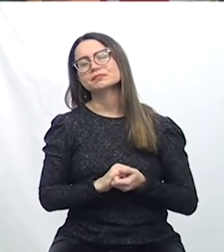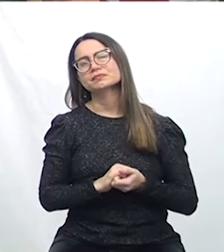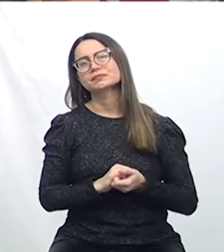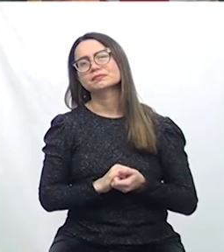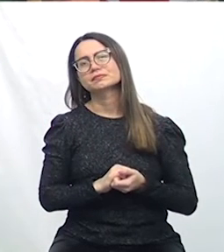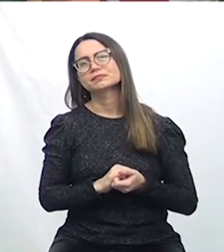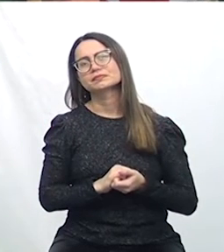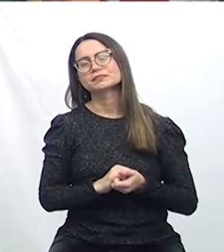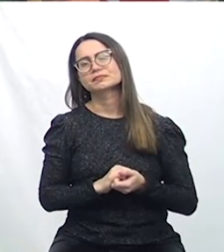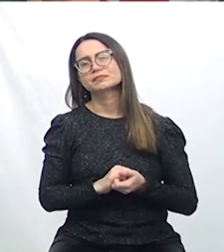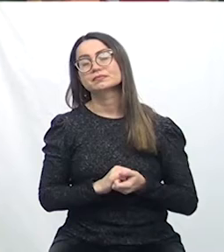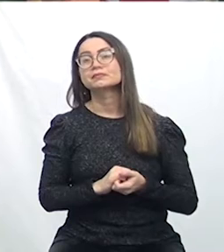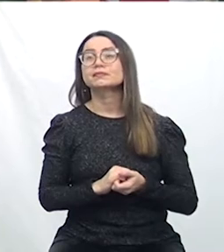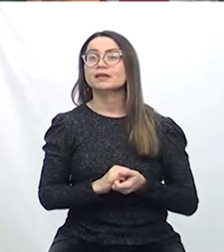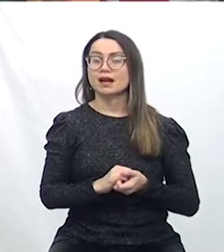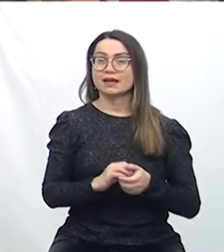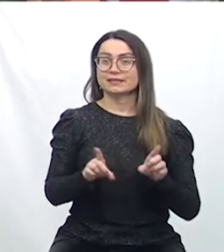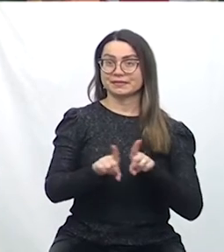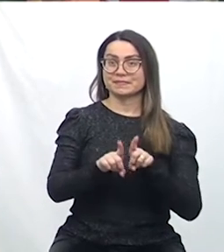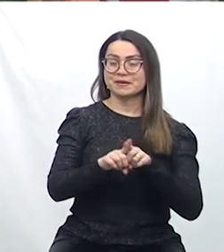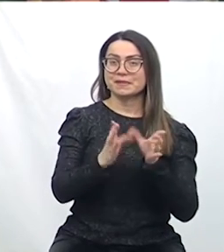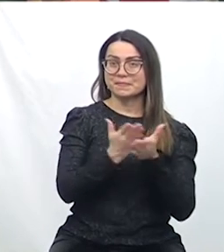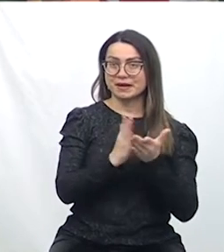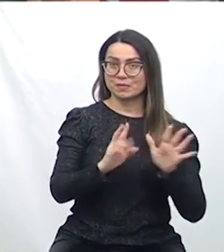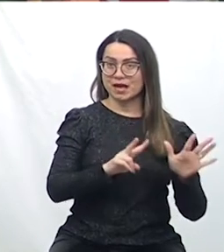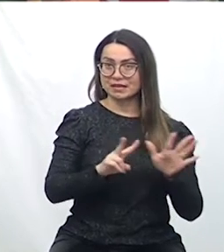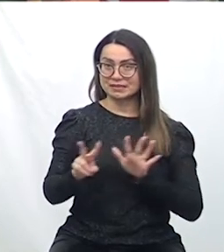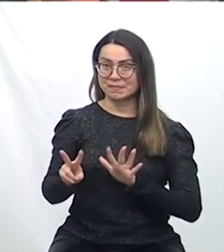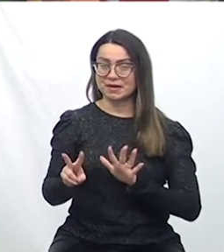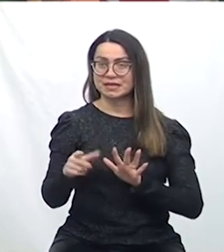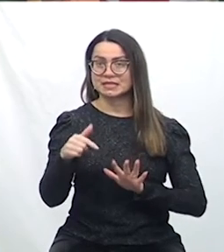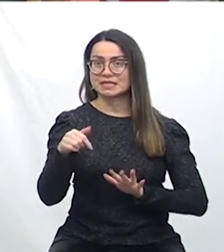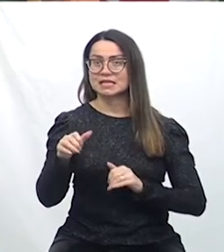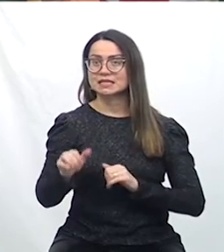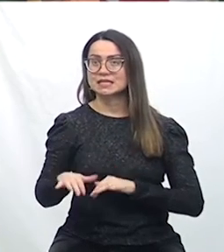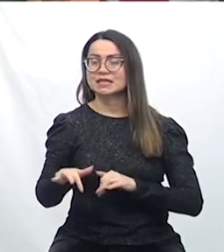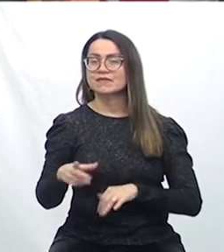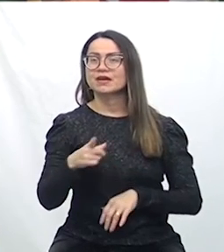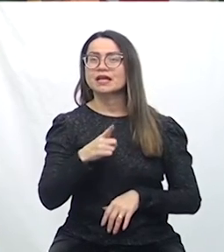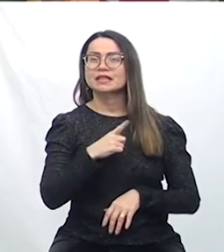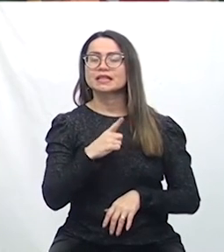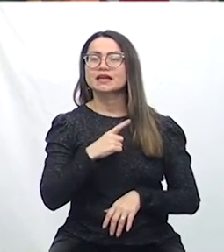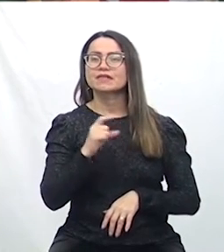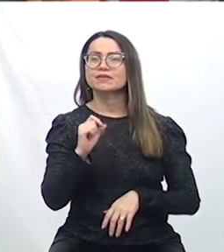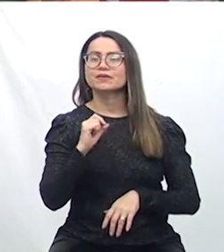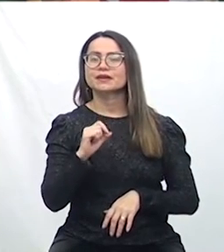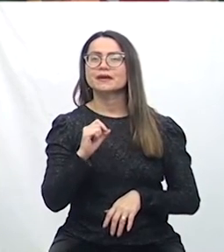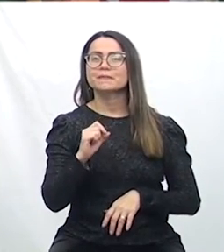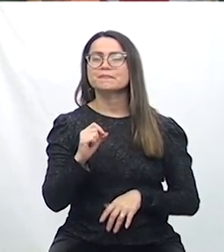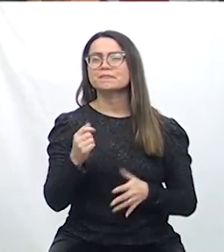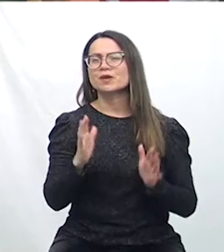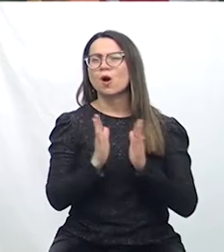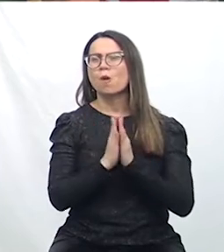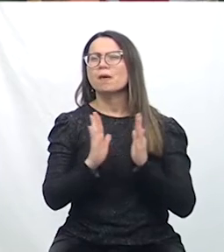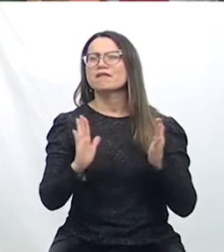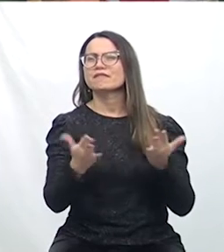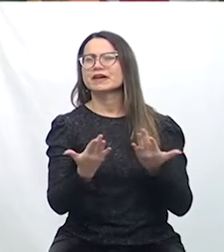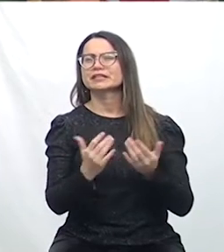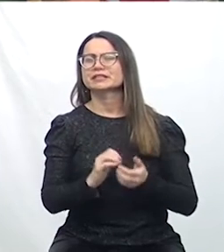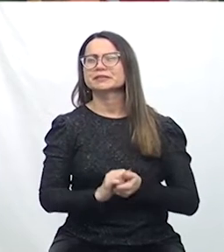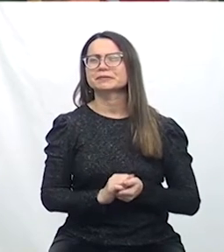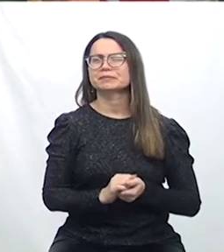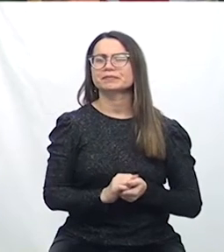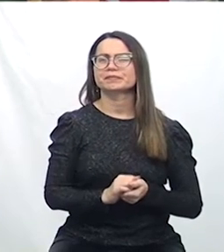da Independência, que foi um baile que foi programado pelo 28º GAC, pelo capitaneado, né,